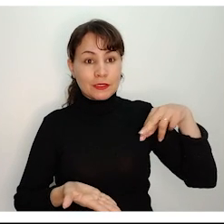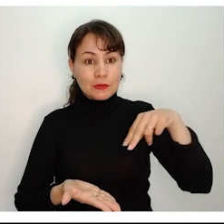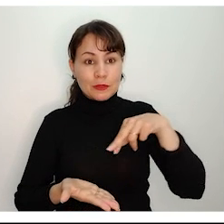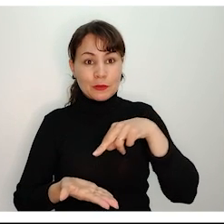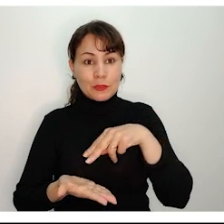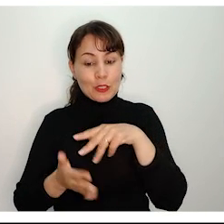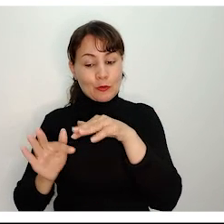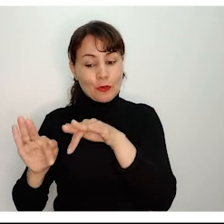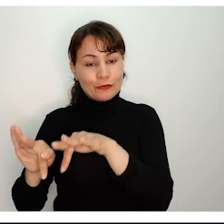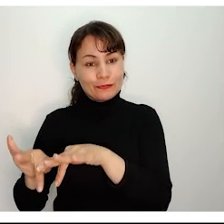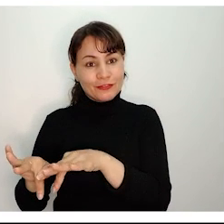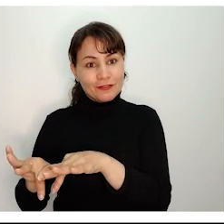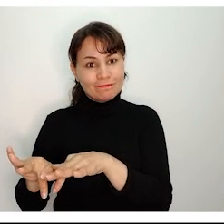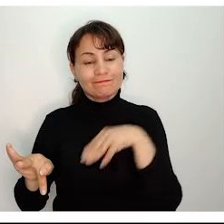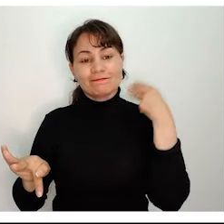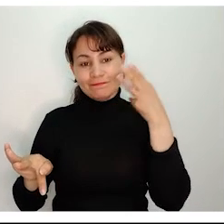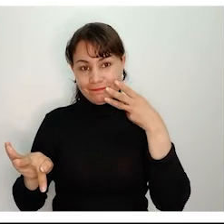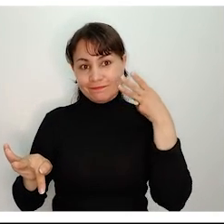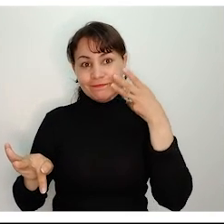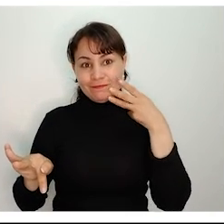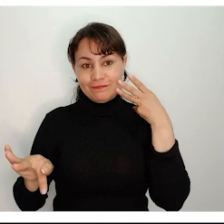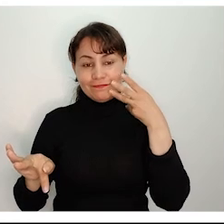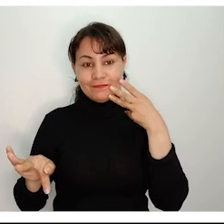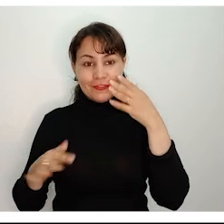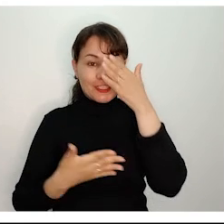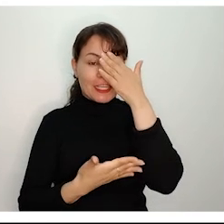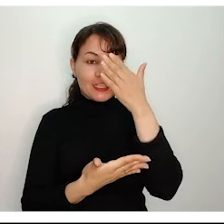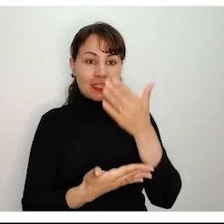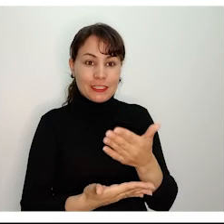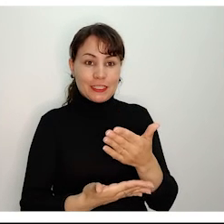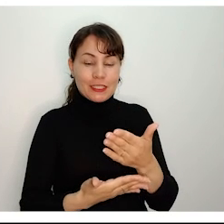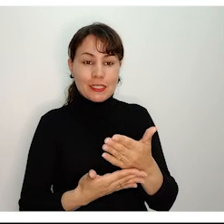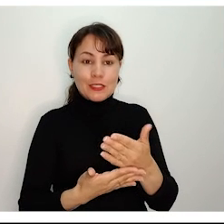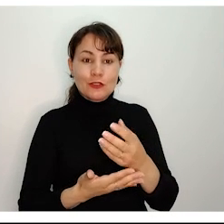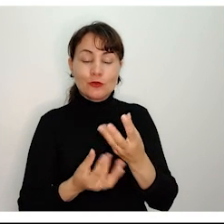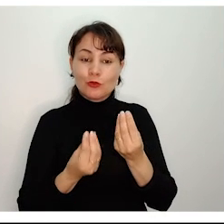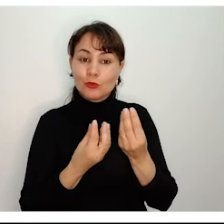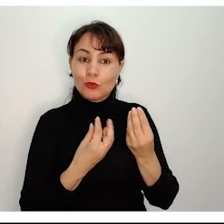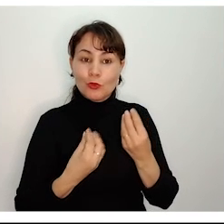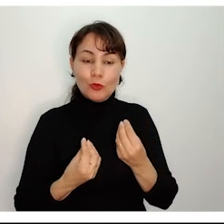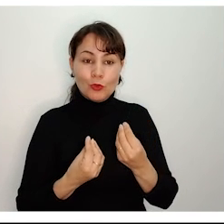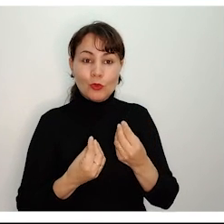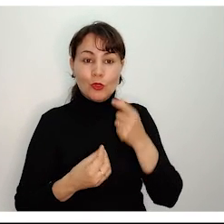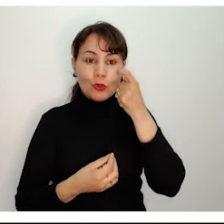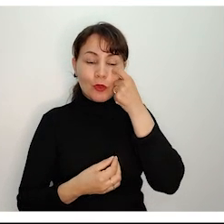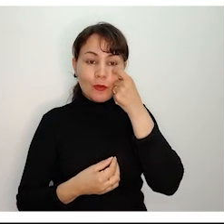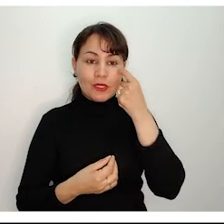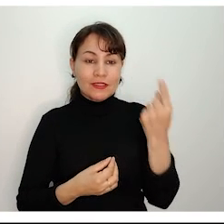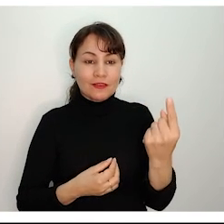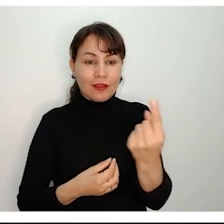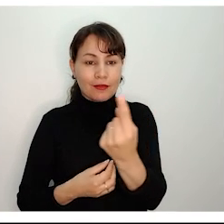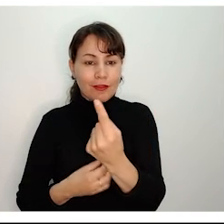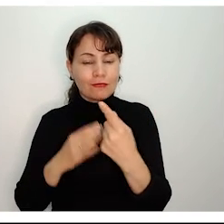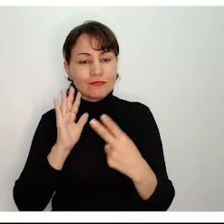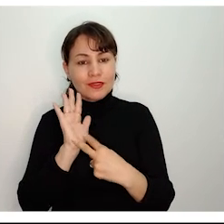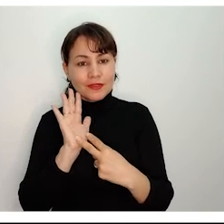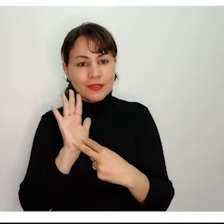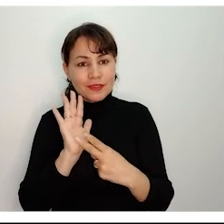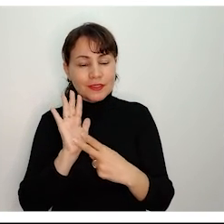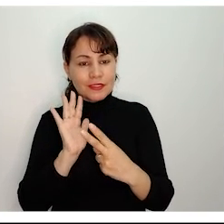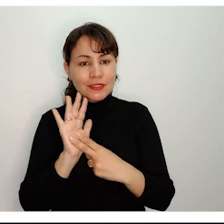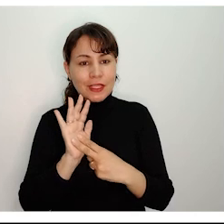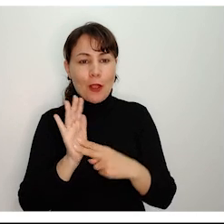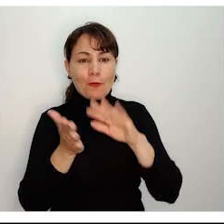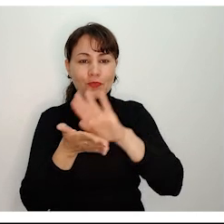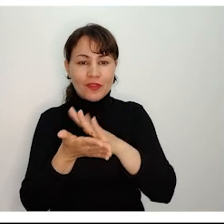E estamos caminhando para o encerramento dessa palestra. Agradeço imensamente a presença de vocês,